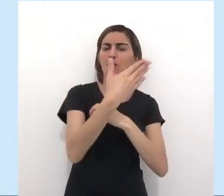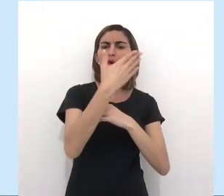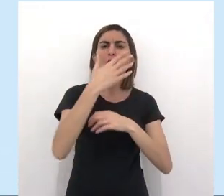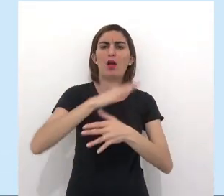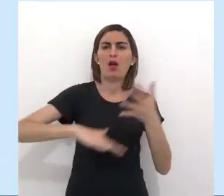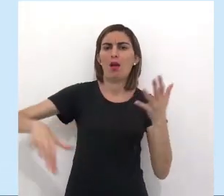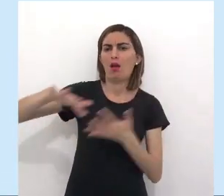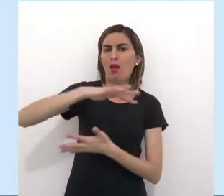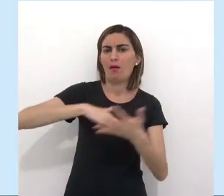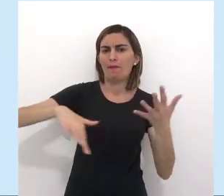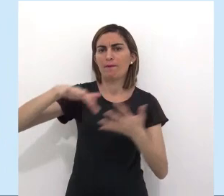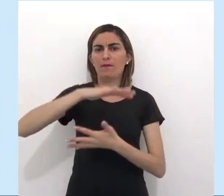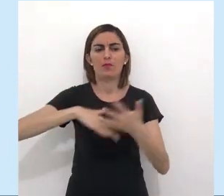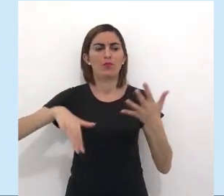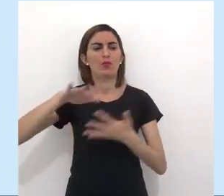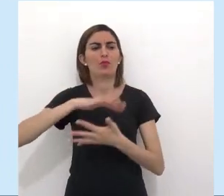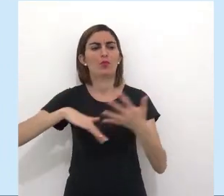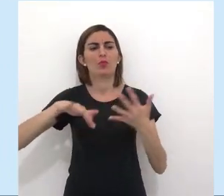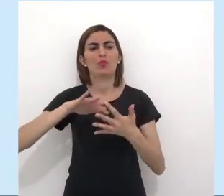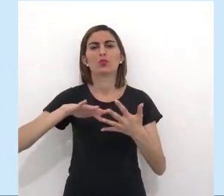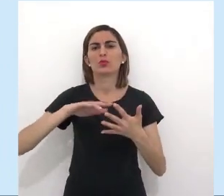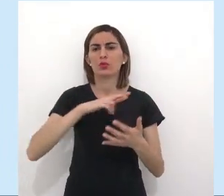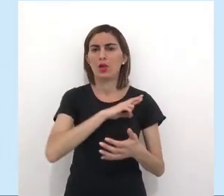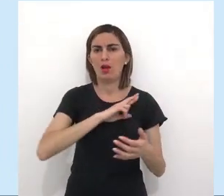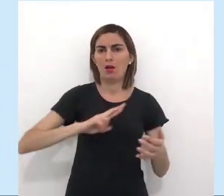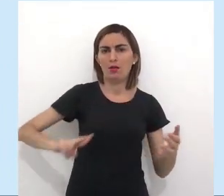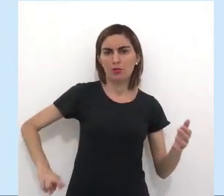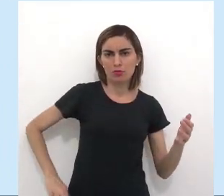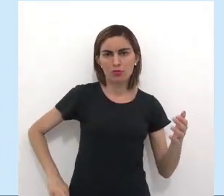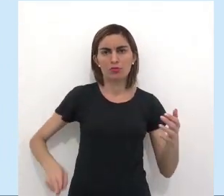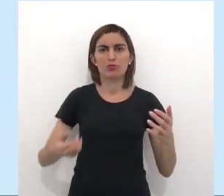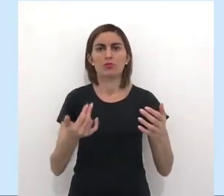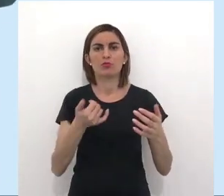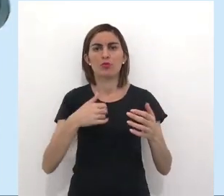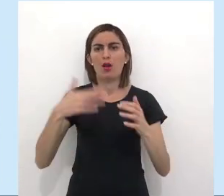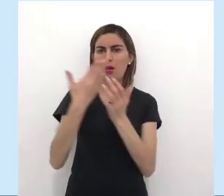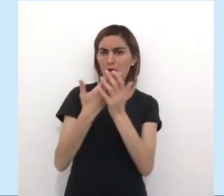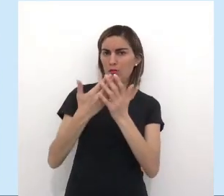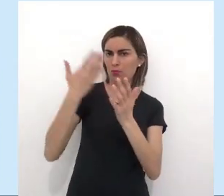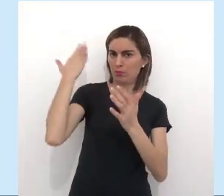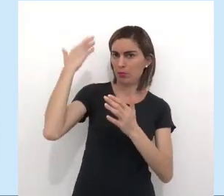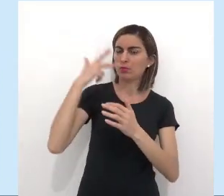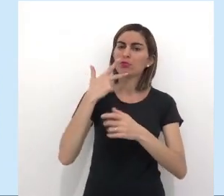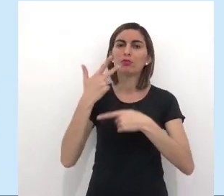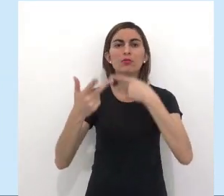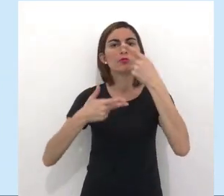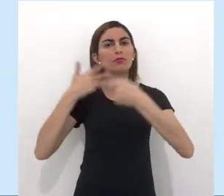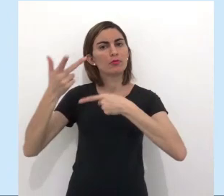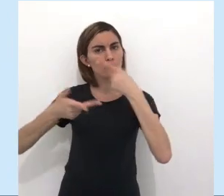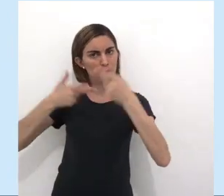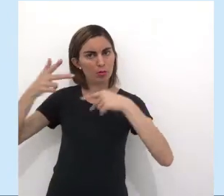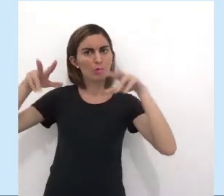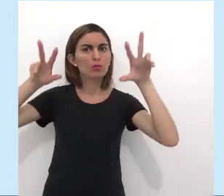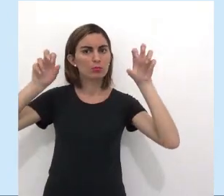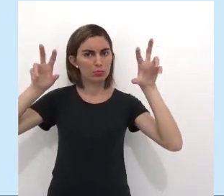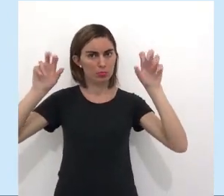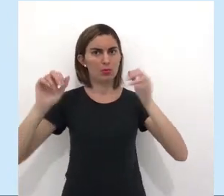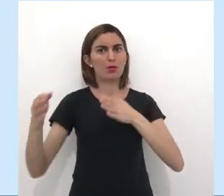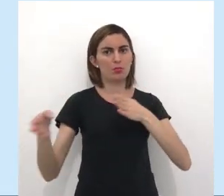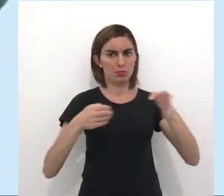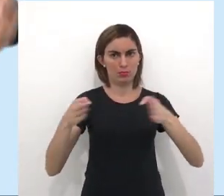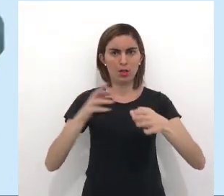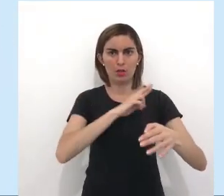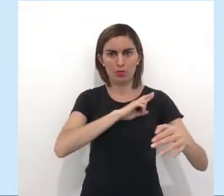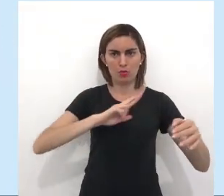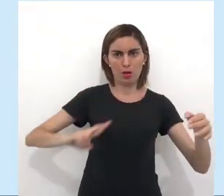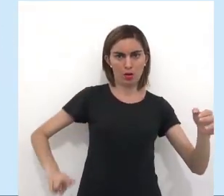as revoltas regenciais. Aula passada falamos sobre o